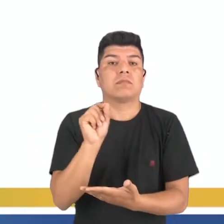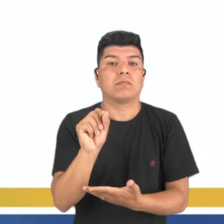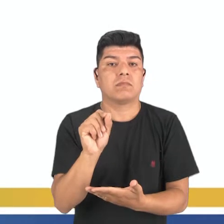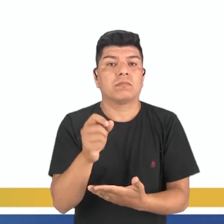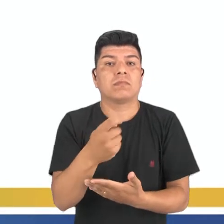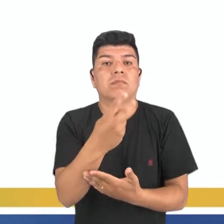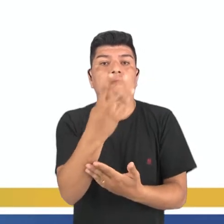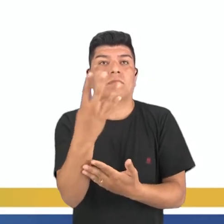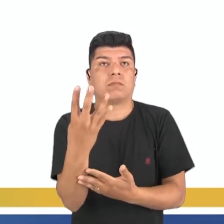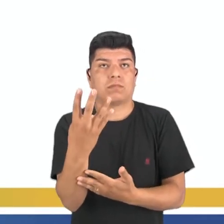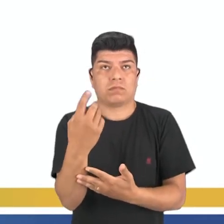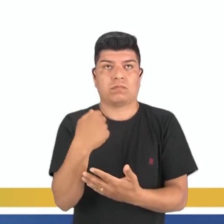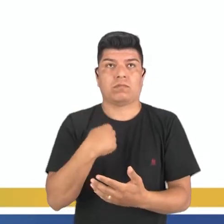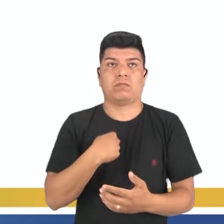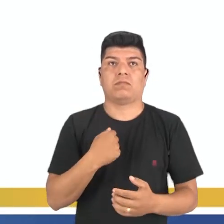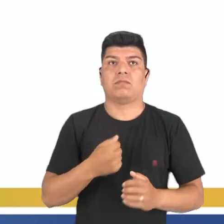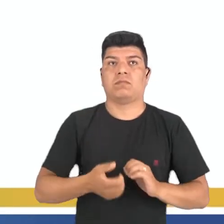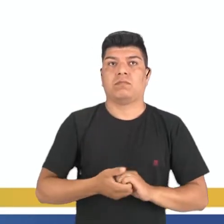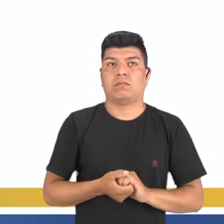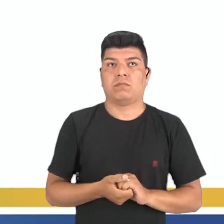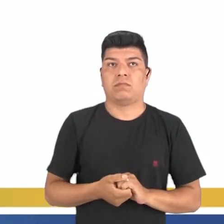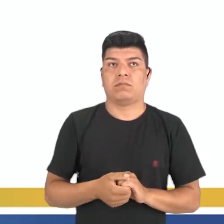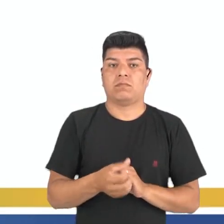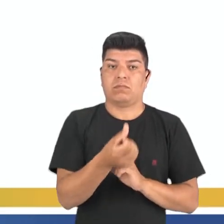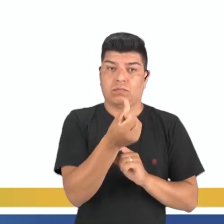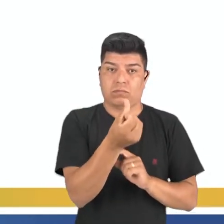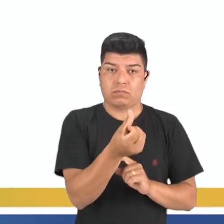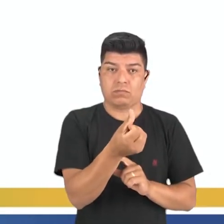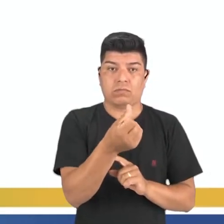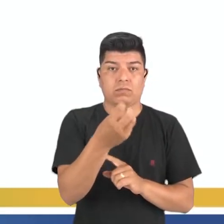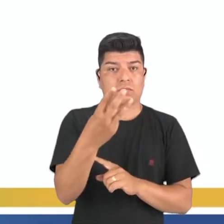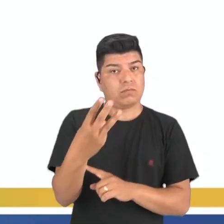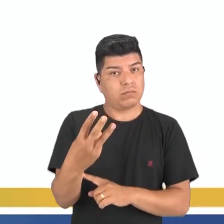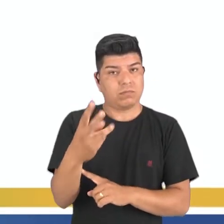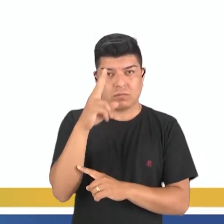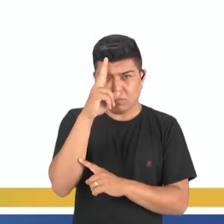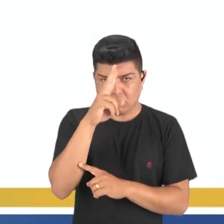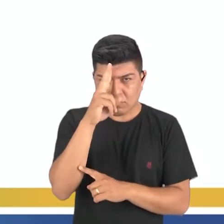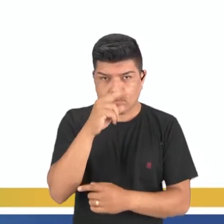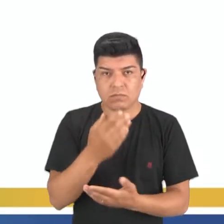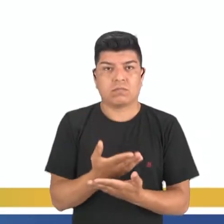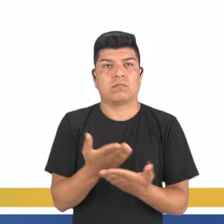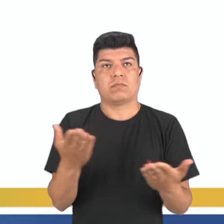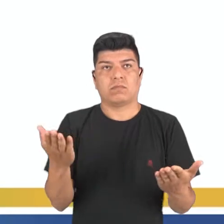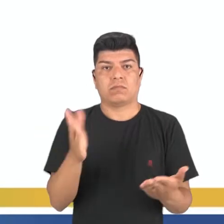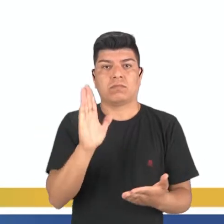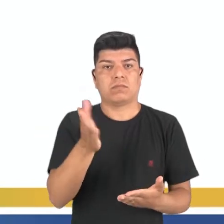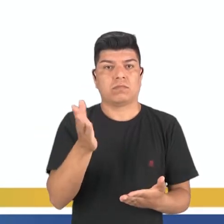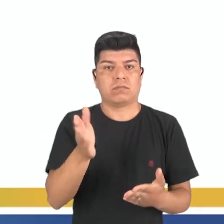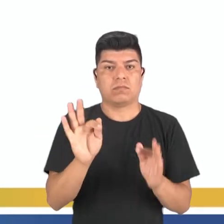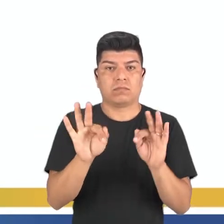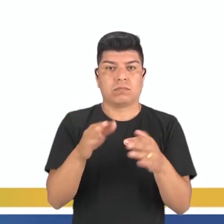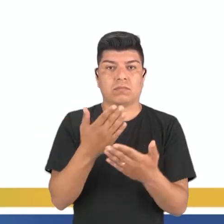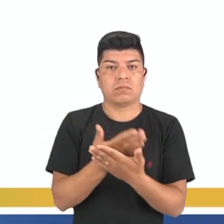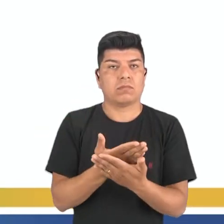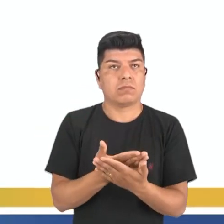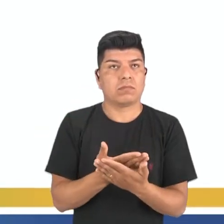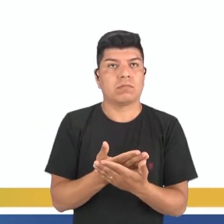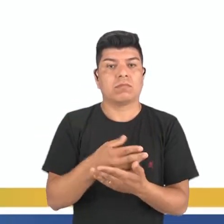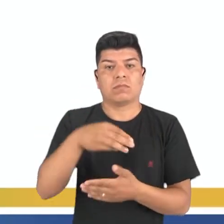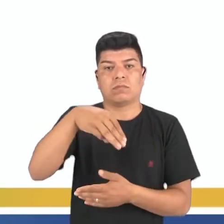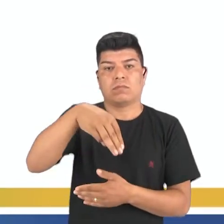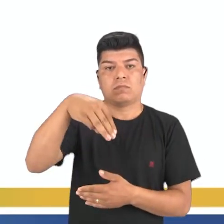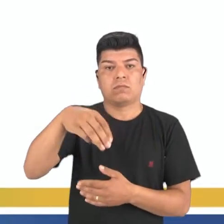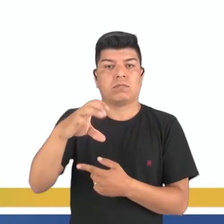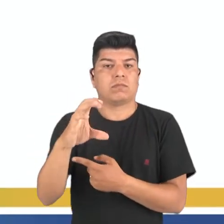que é o MMC de 6 e 3? Você lembra? Você já fez nas últimas aulas. O MMC